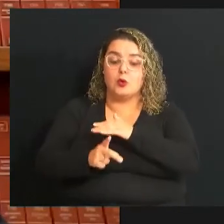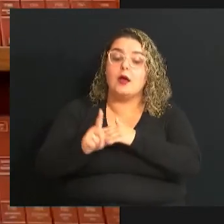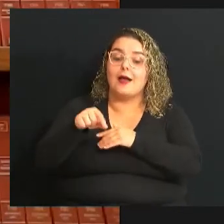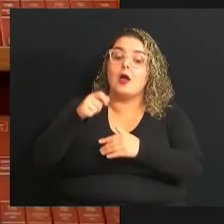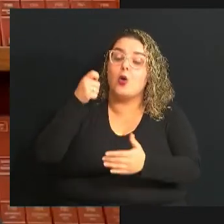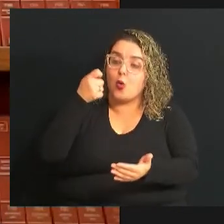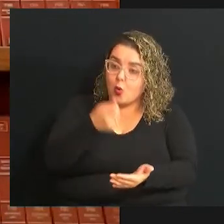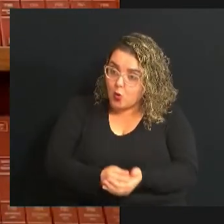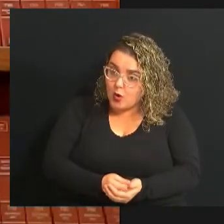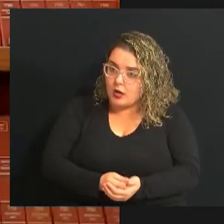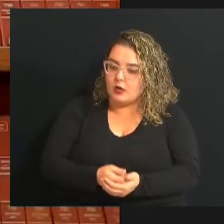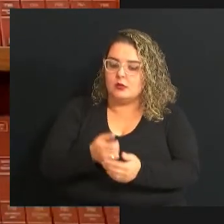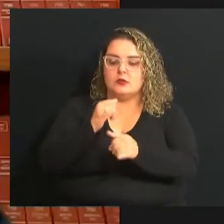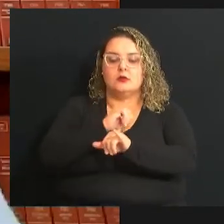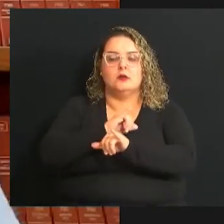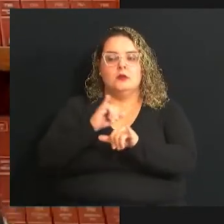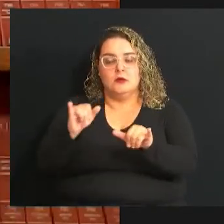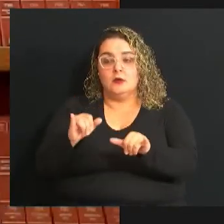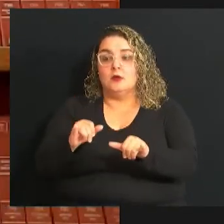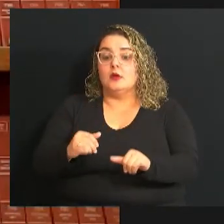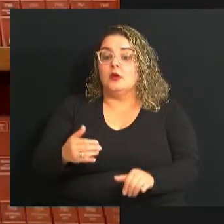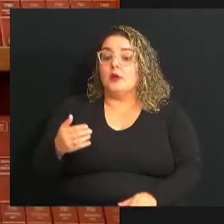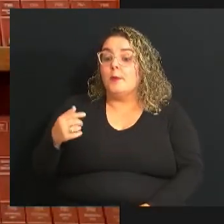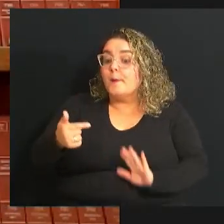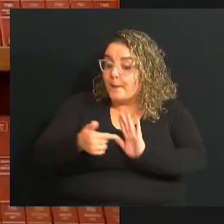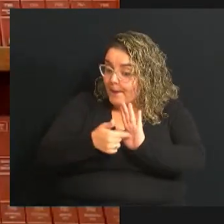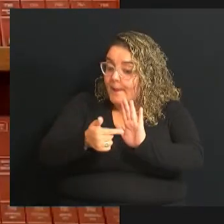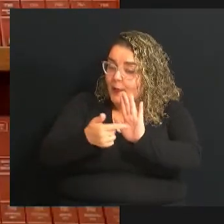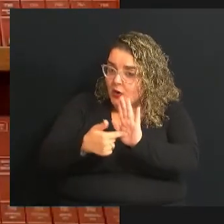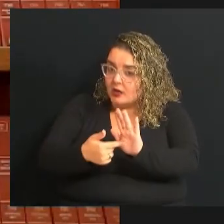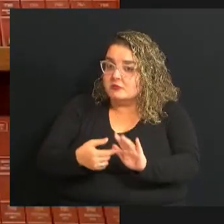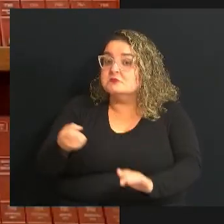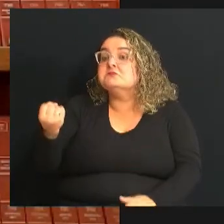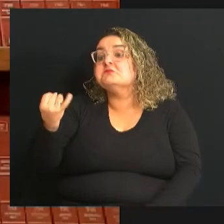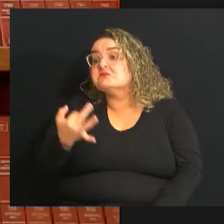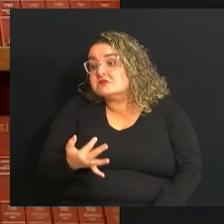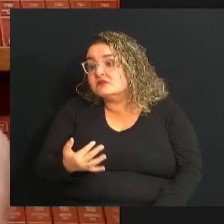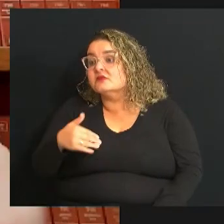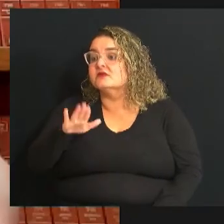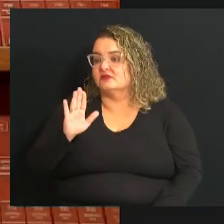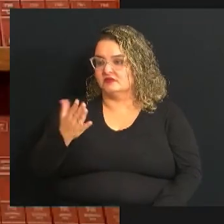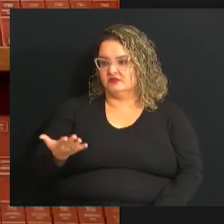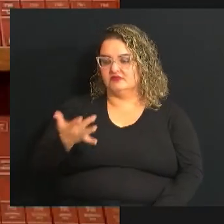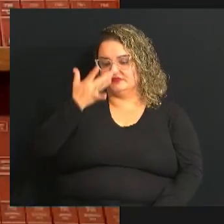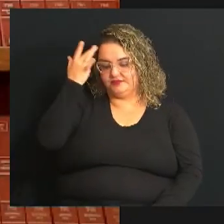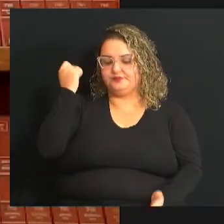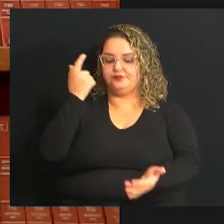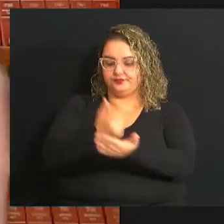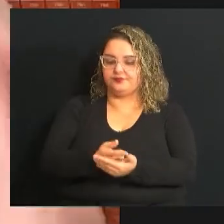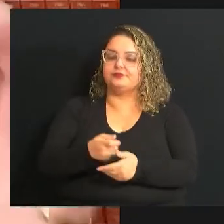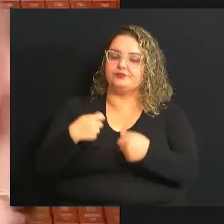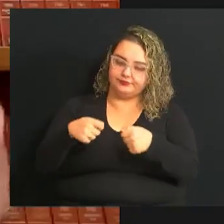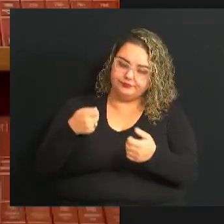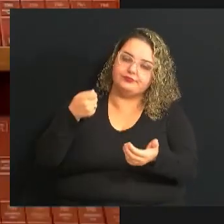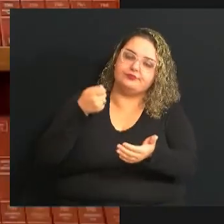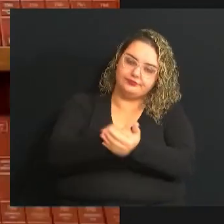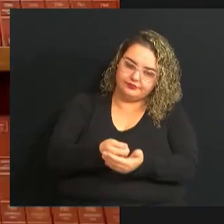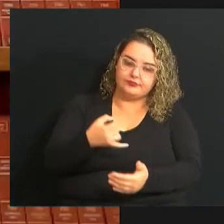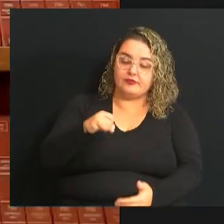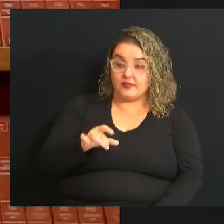população. E amanhã vai reabrir, só que como hospital de campanha para a internação de pacientes